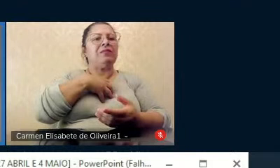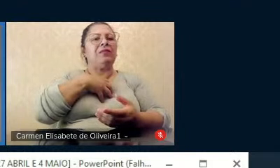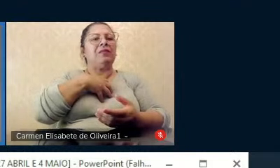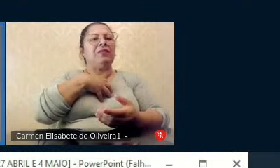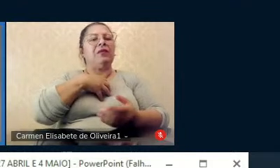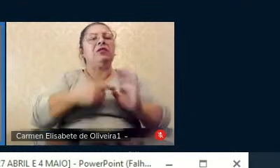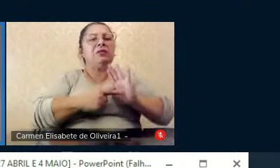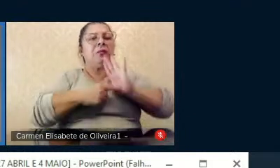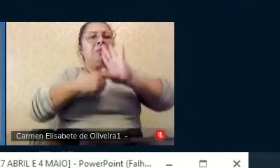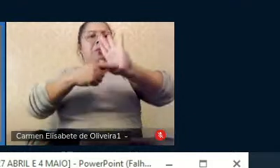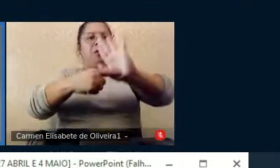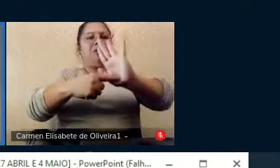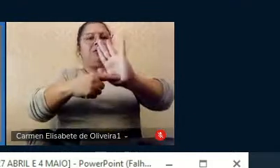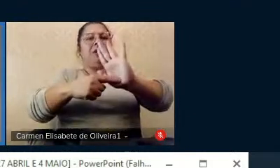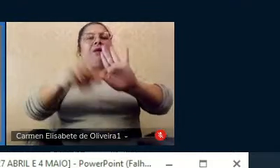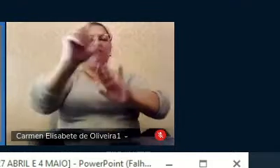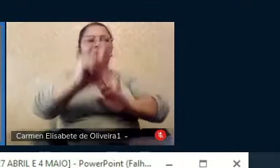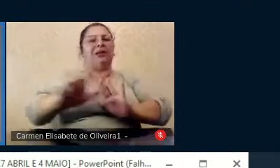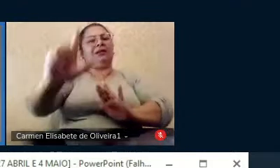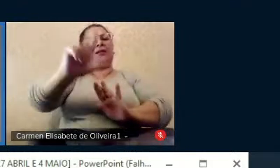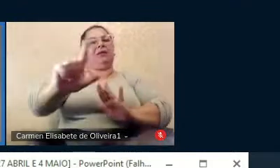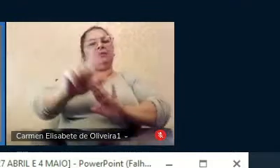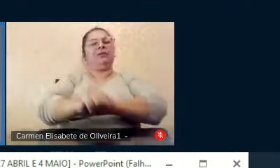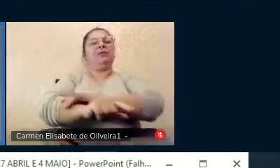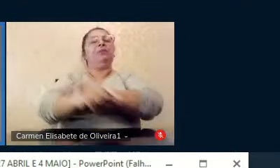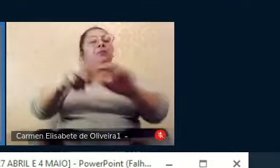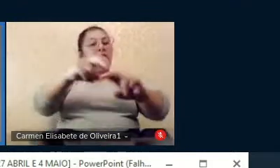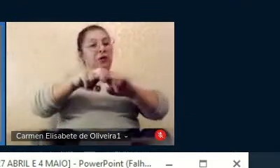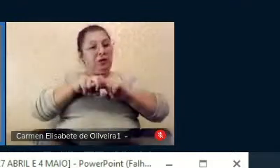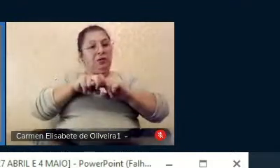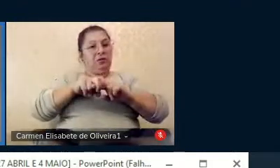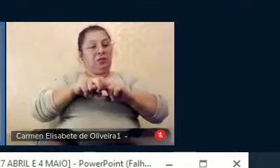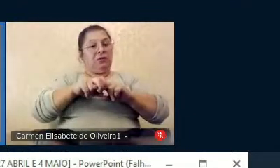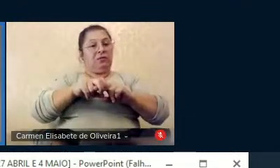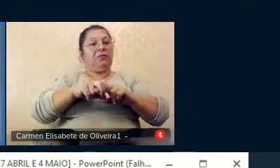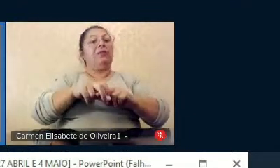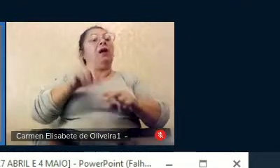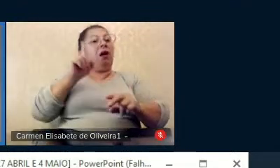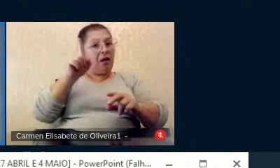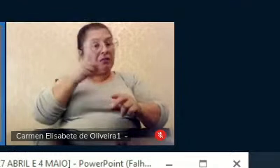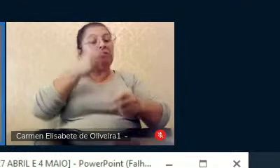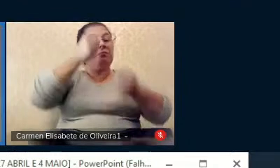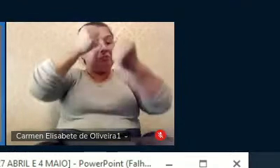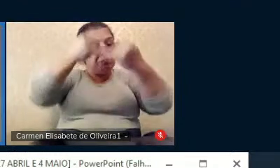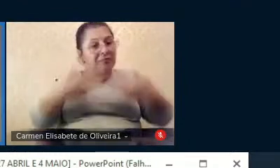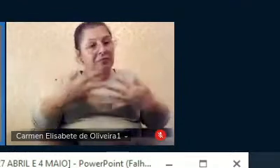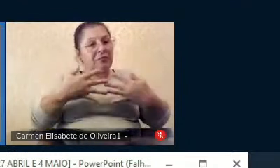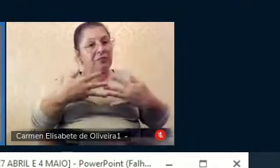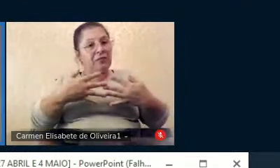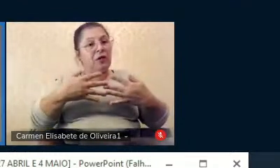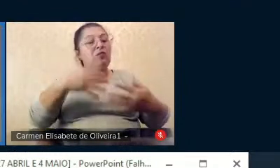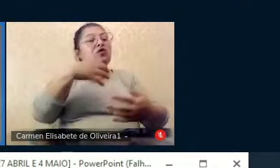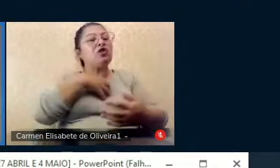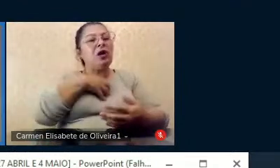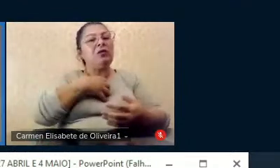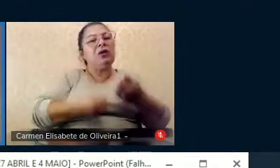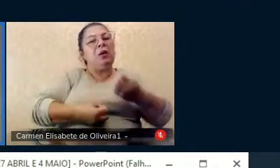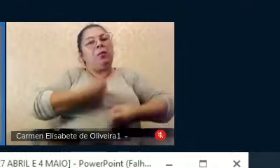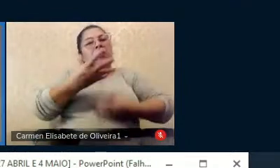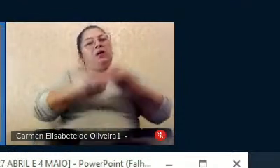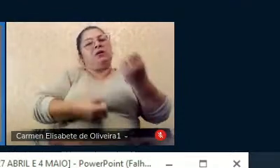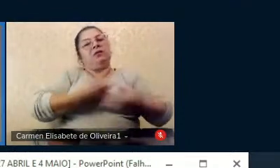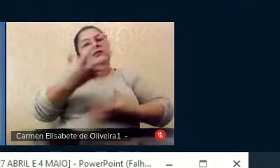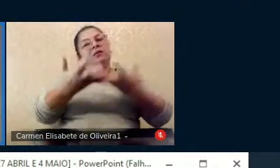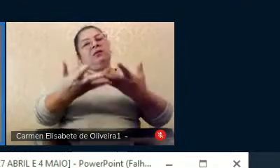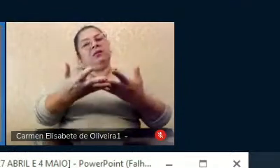formas de manifestações também, né? Então, Antônio Cândido, ele fala isso, que é toda a criação de toque poético, né?